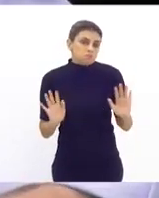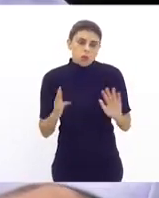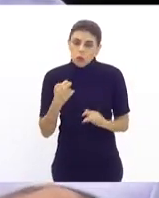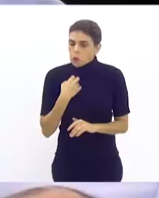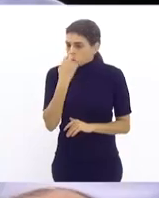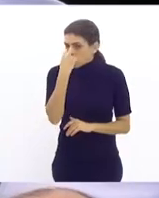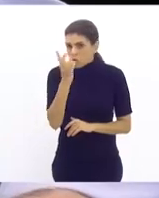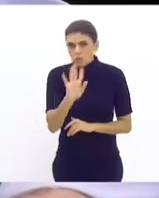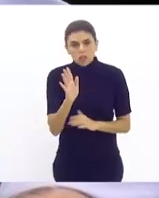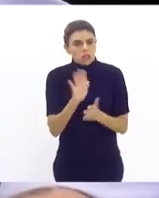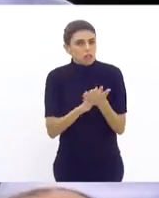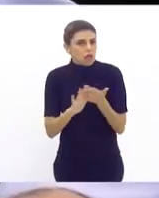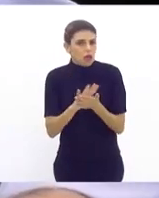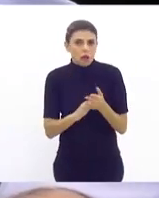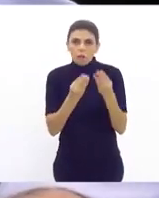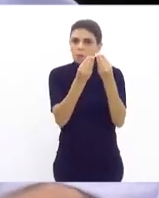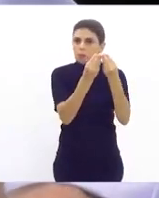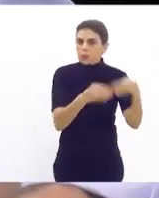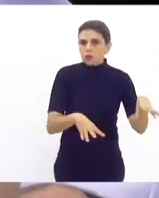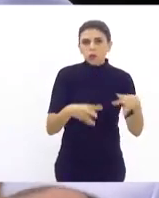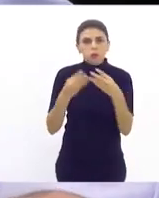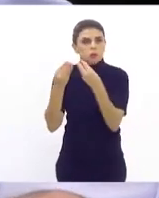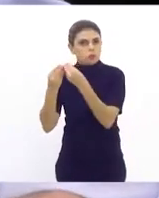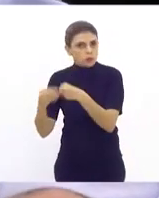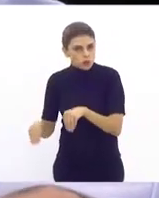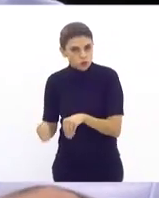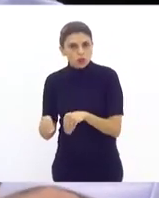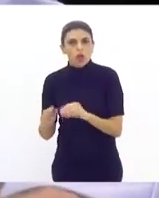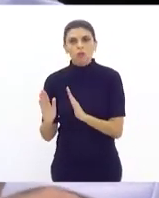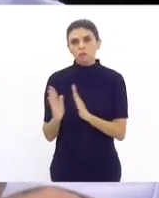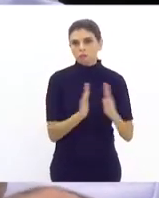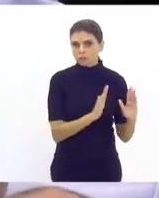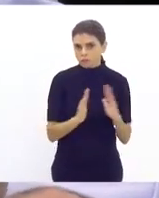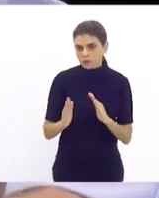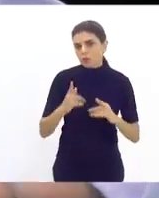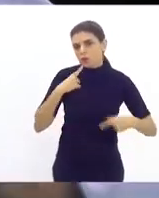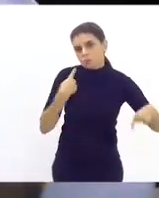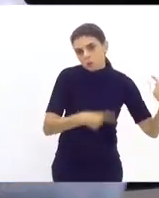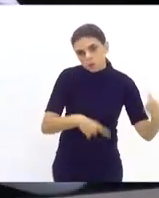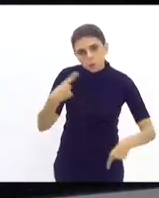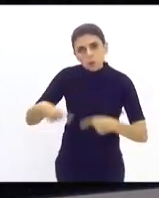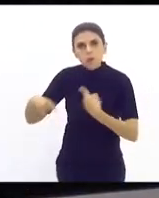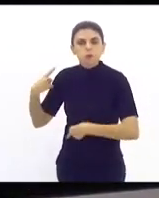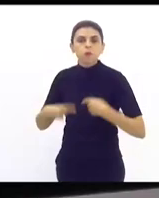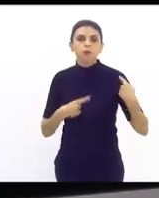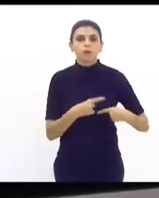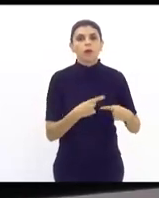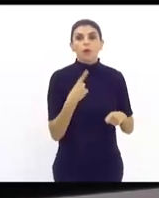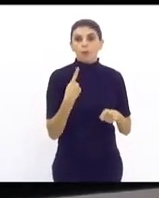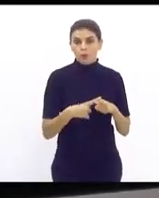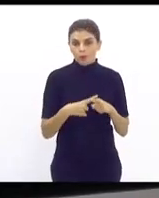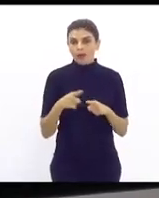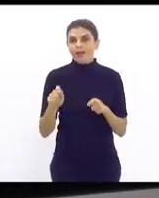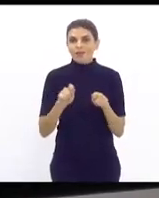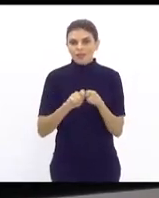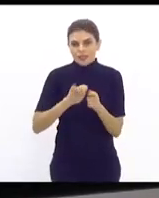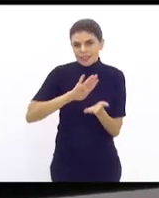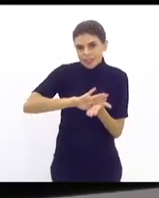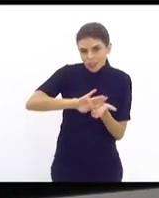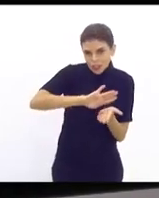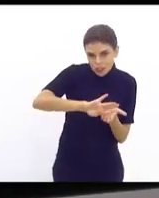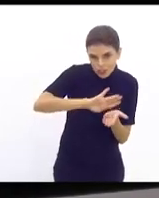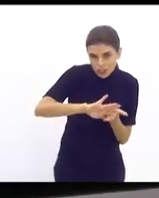que prejudique o fato da CCJ ter dado a constitucionalidade, porque assim que eles sejam retirados